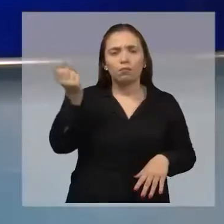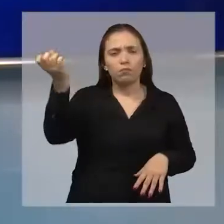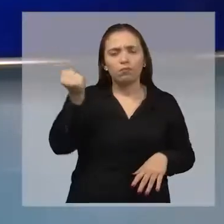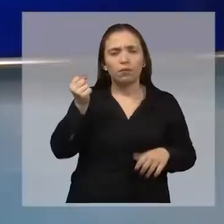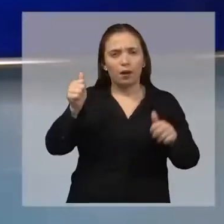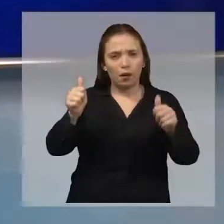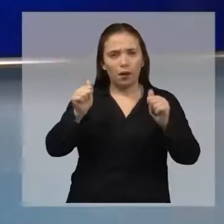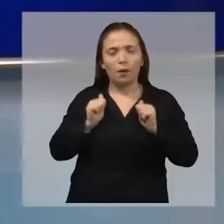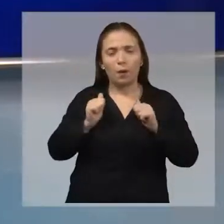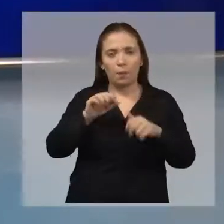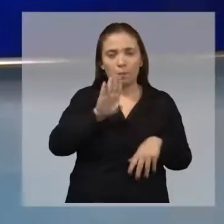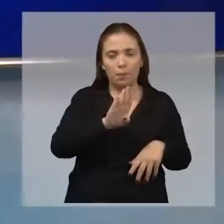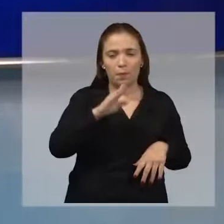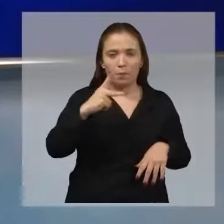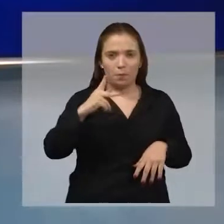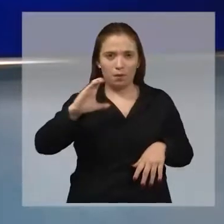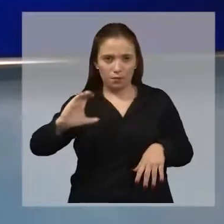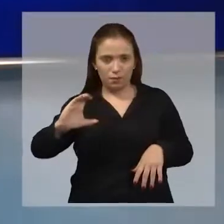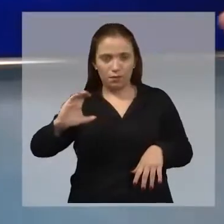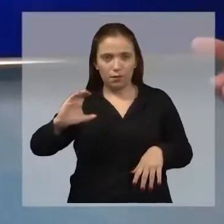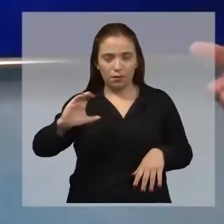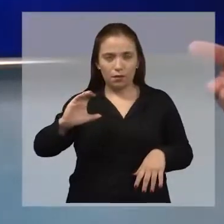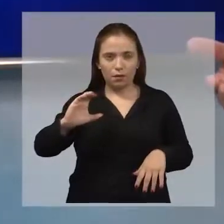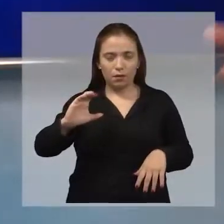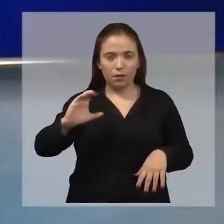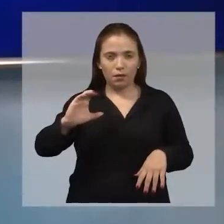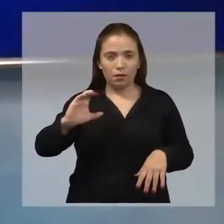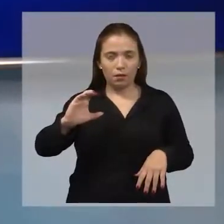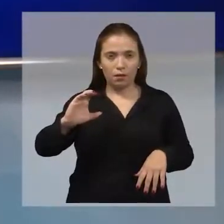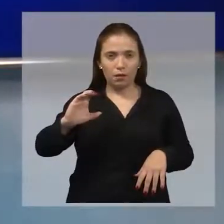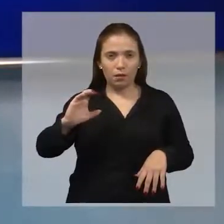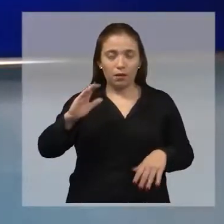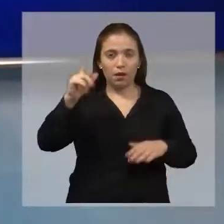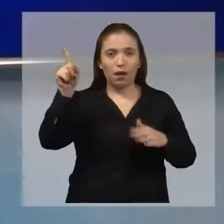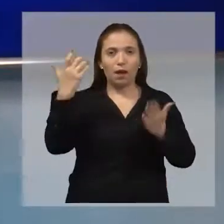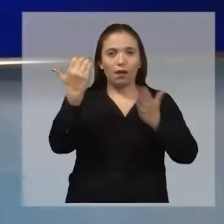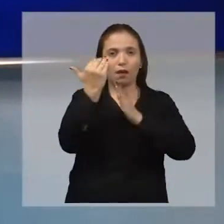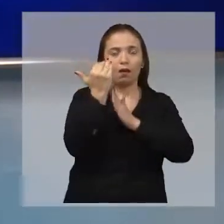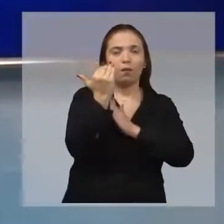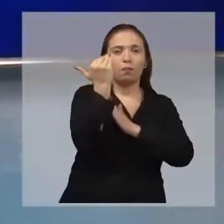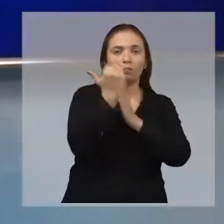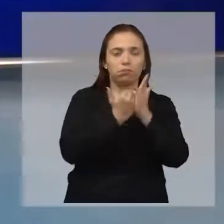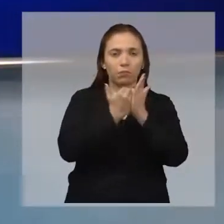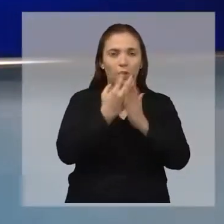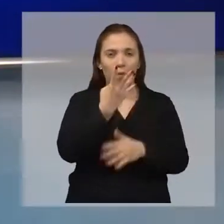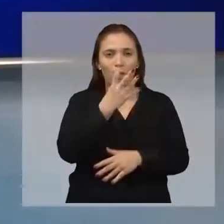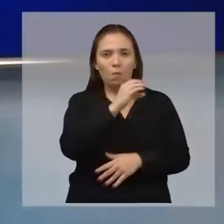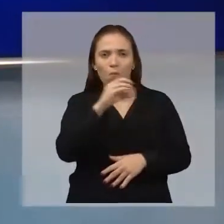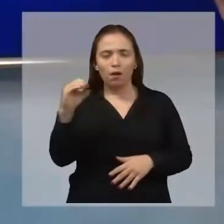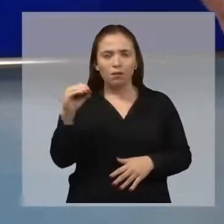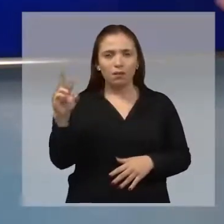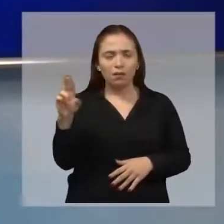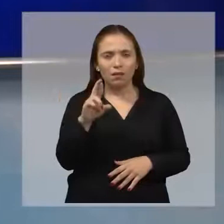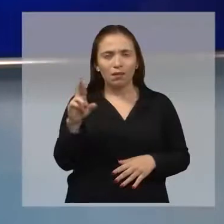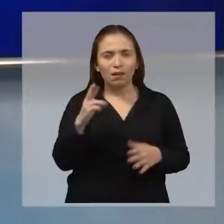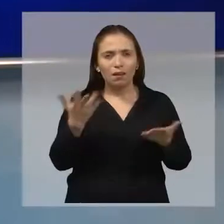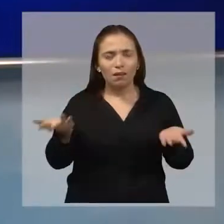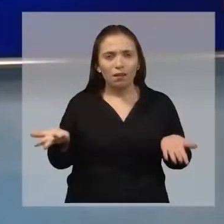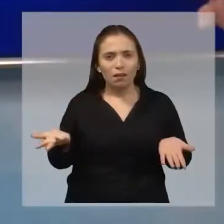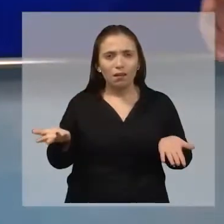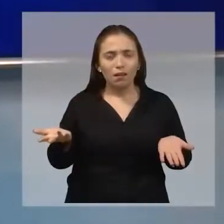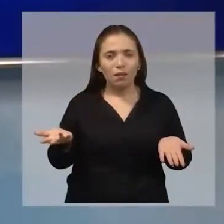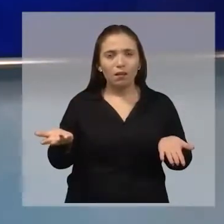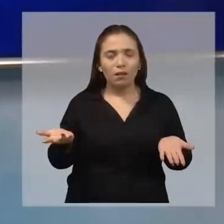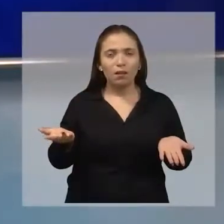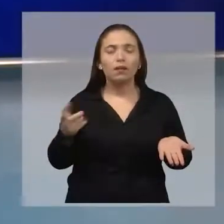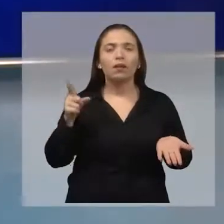continuada, de apenas, ele está baixando para R$ 400, era um salário mínimo para R$ 400, que já está admitindo voltar, que é